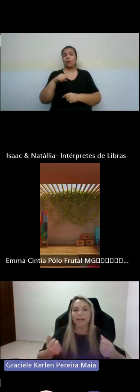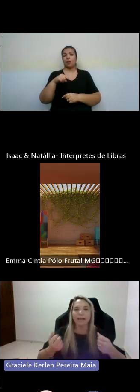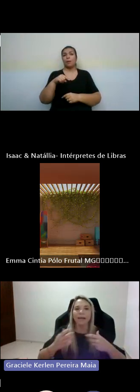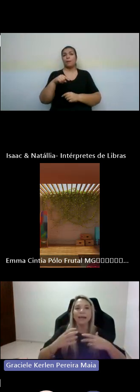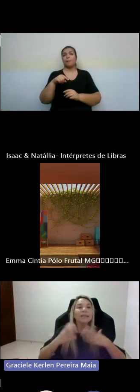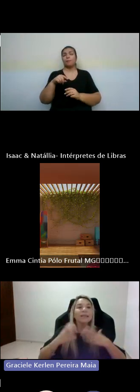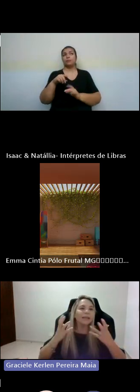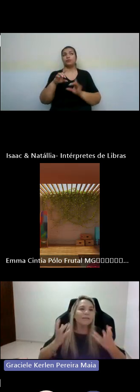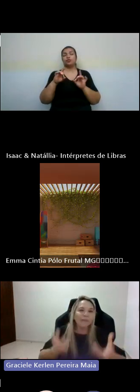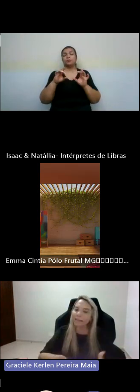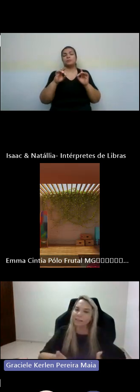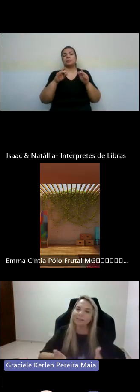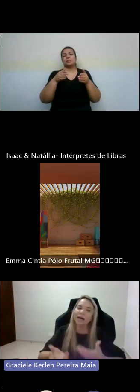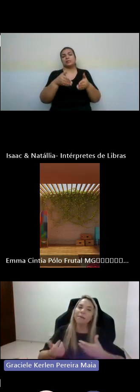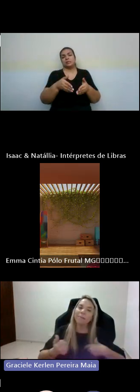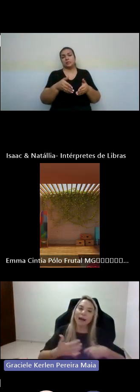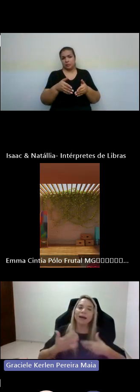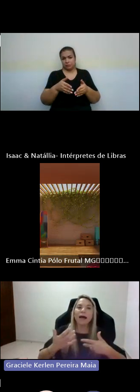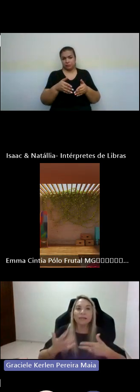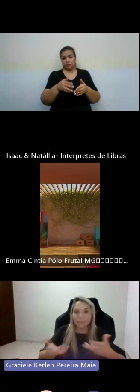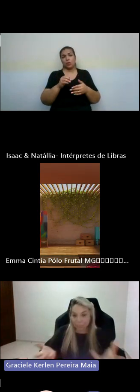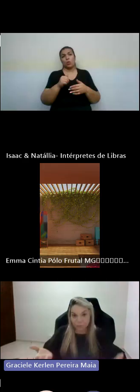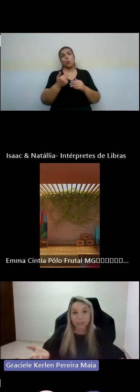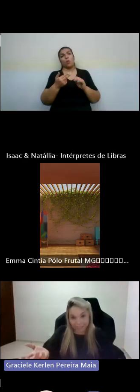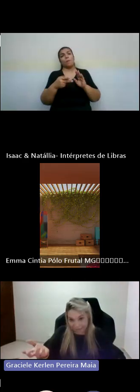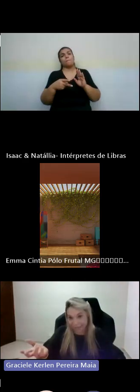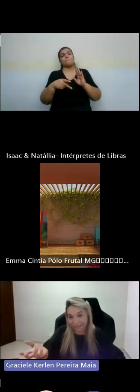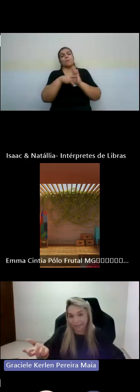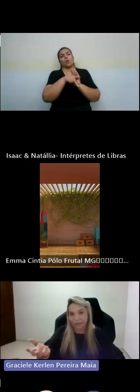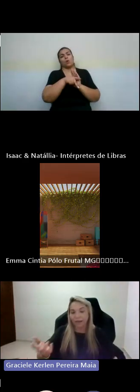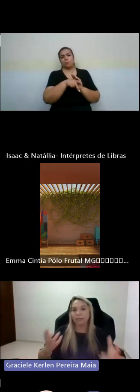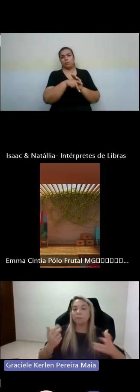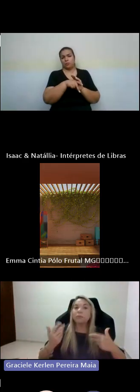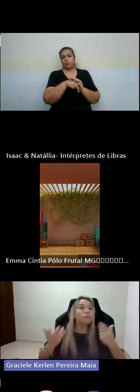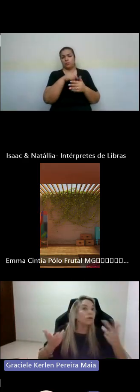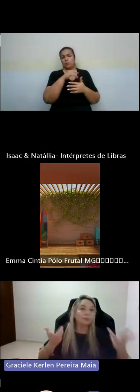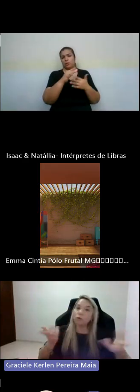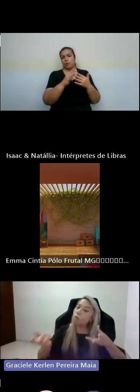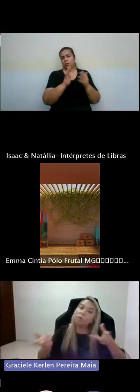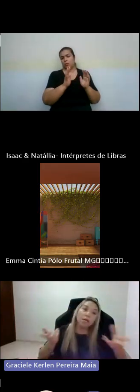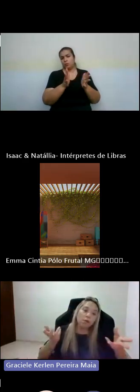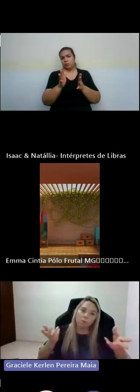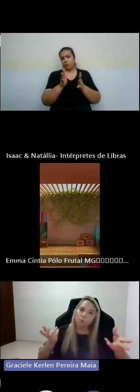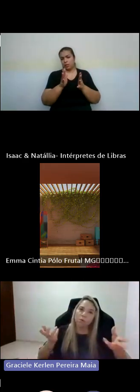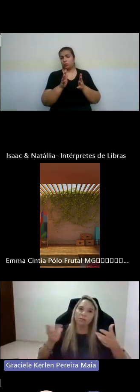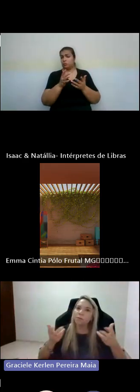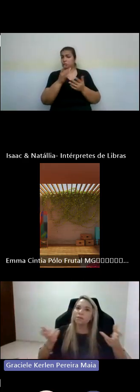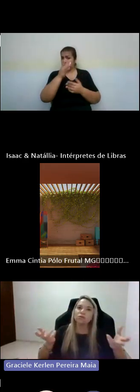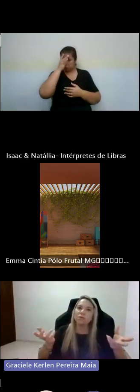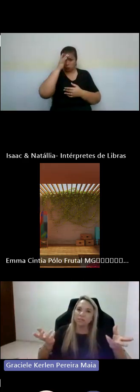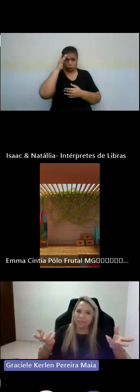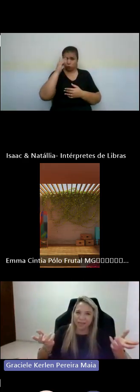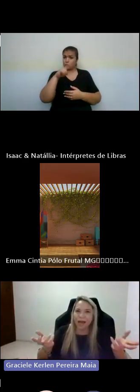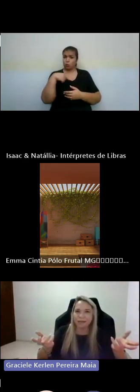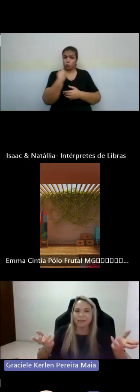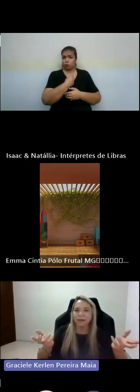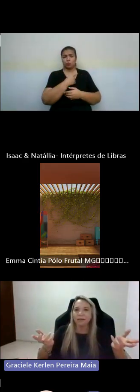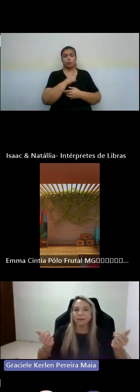específicas, né? Reservadas para as línguas de sinais. As pessoas se comunicam por